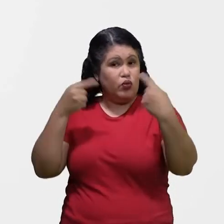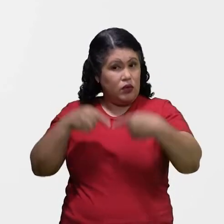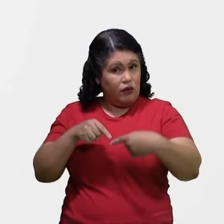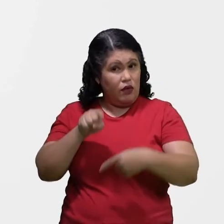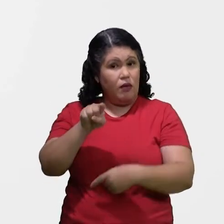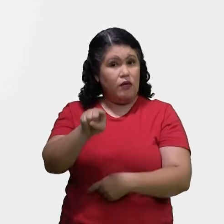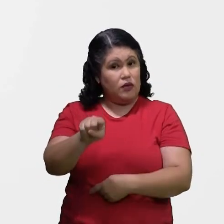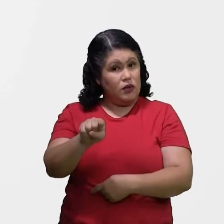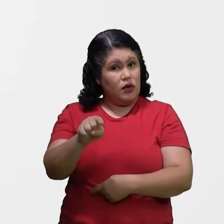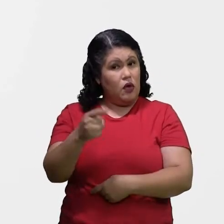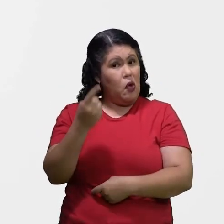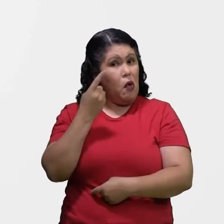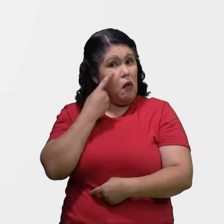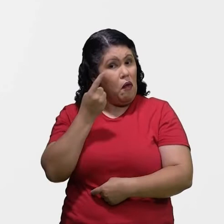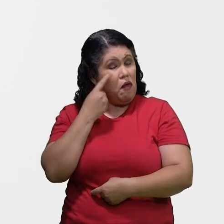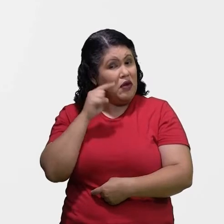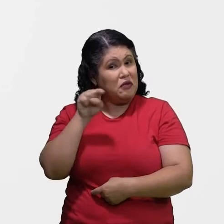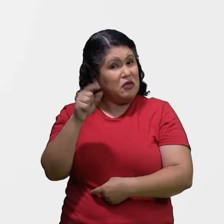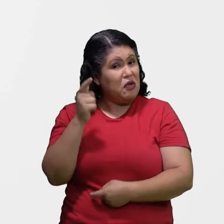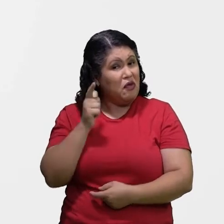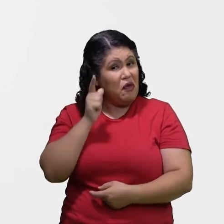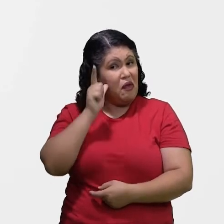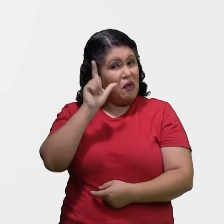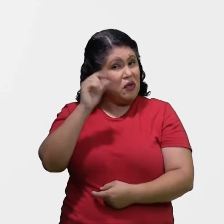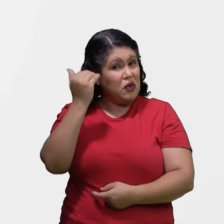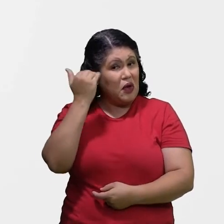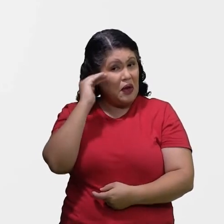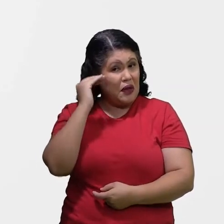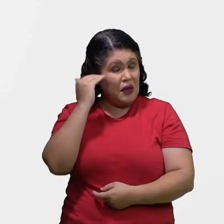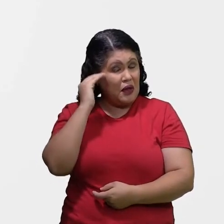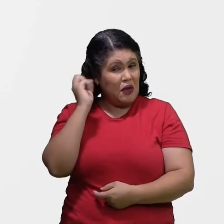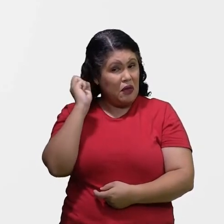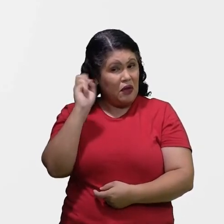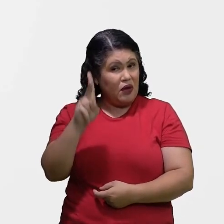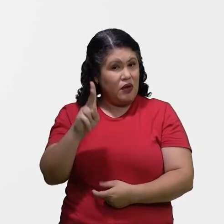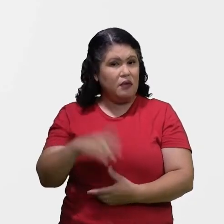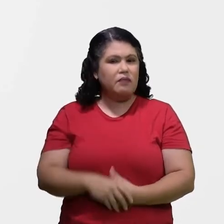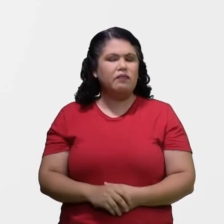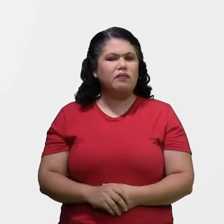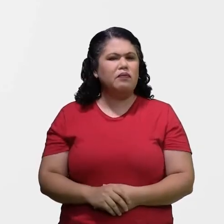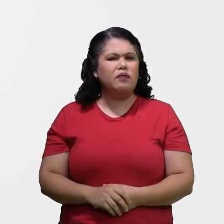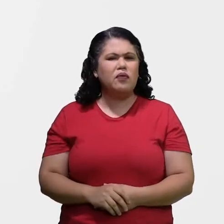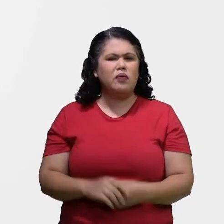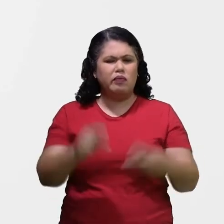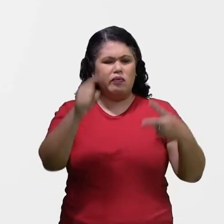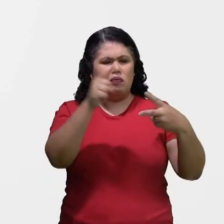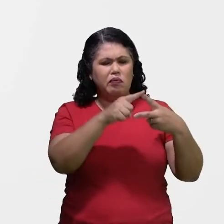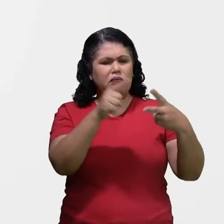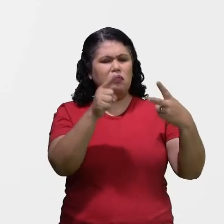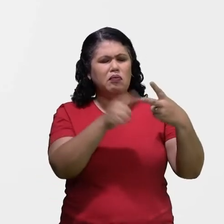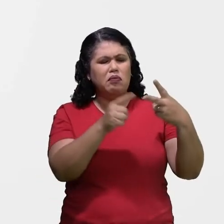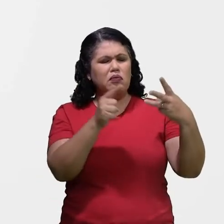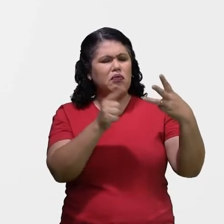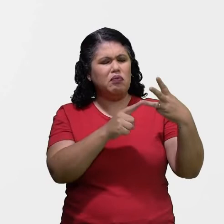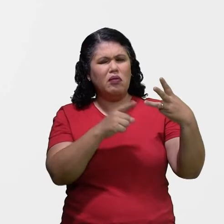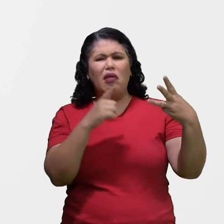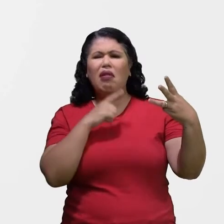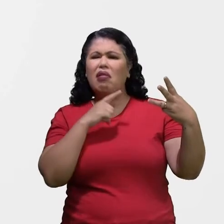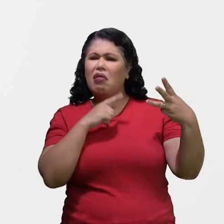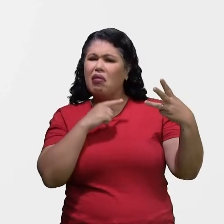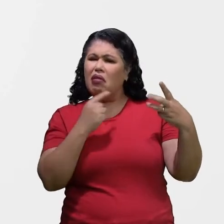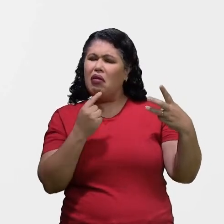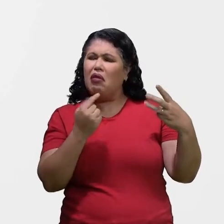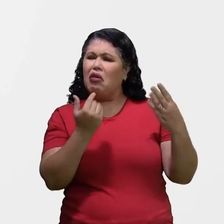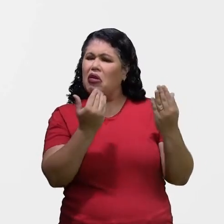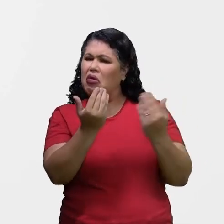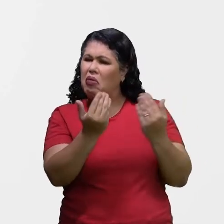vão acertar, porque vocês entenderam tudo que nós conversamos. O que esses animais têm em comum em relação ao